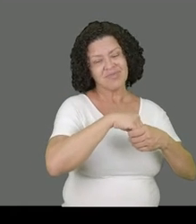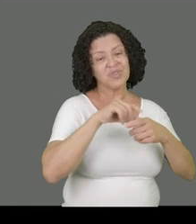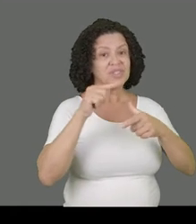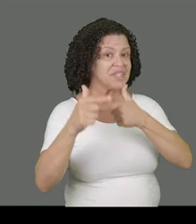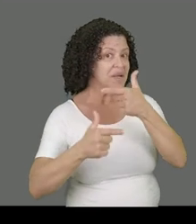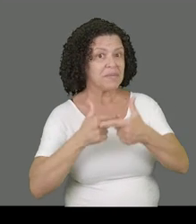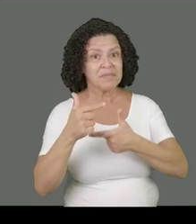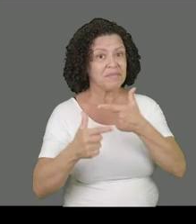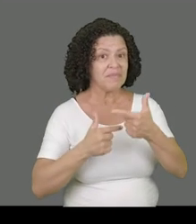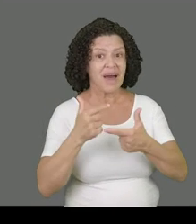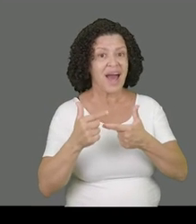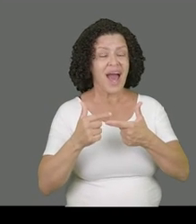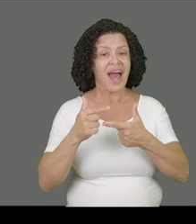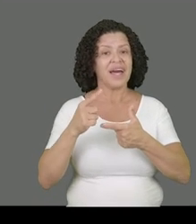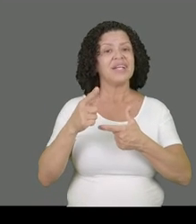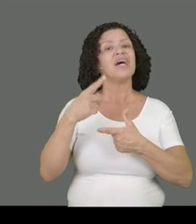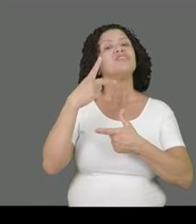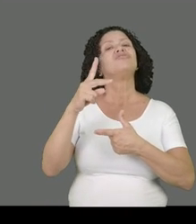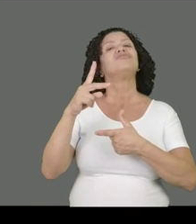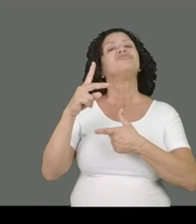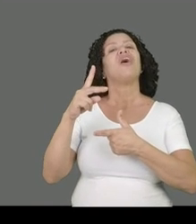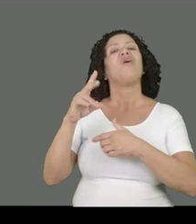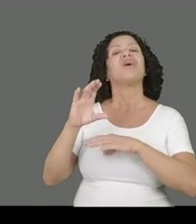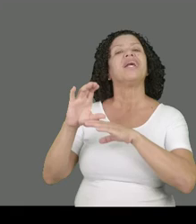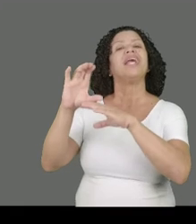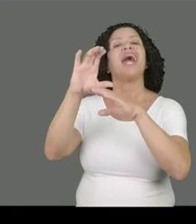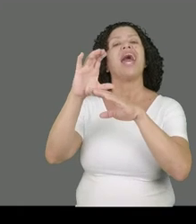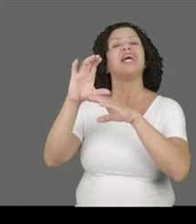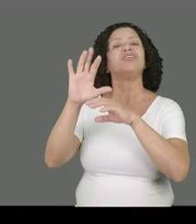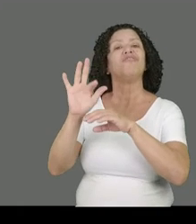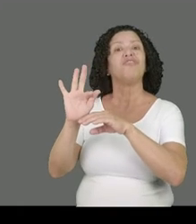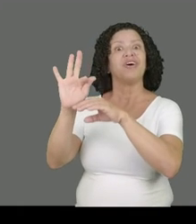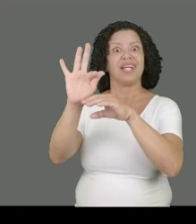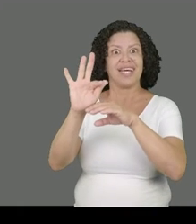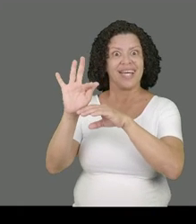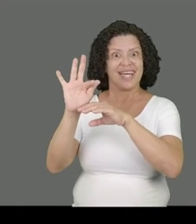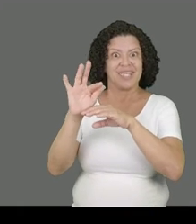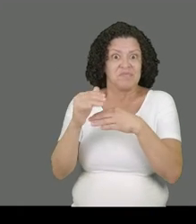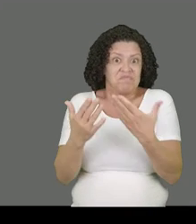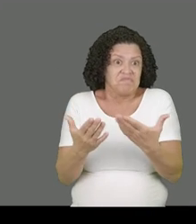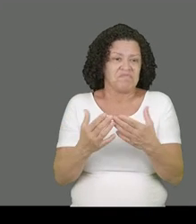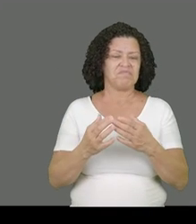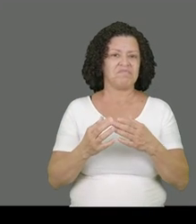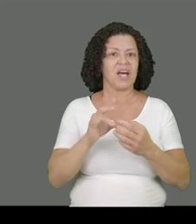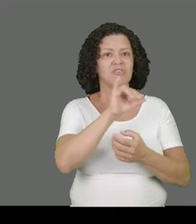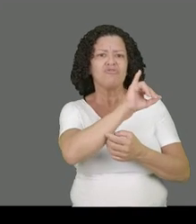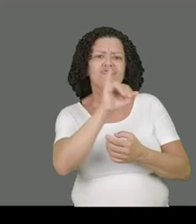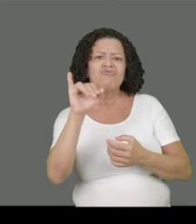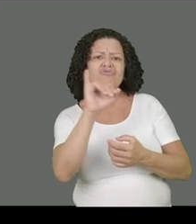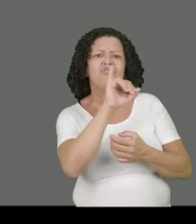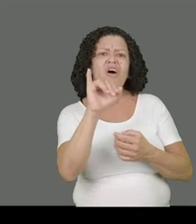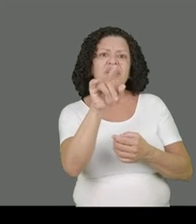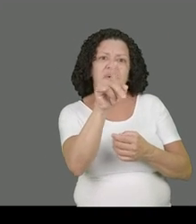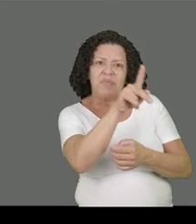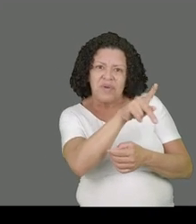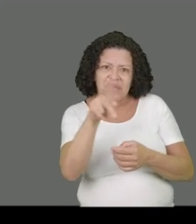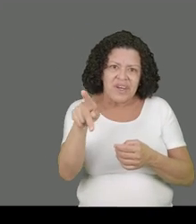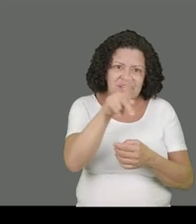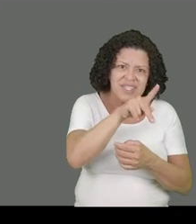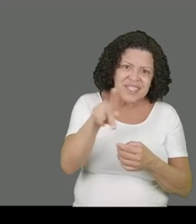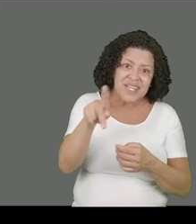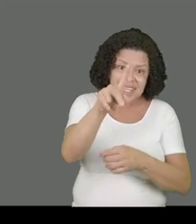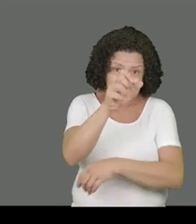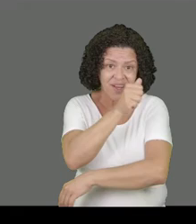grupo religioso, do seu trabalho, é o seu cliente, é o seu fornecedor, é o seu instrutor, é o